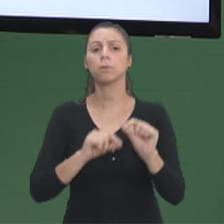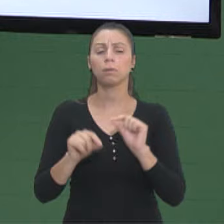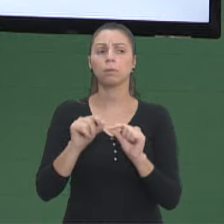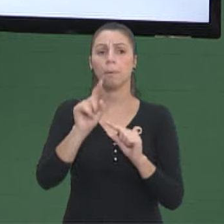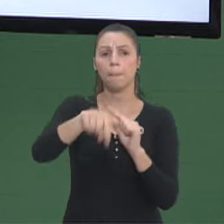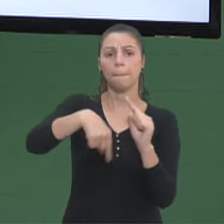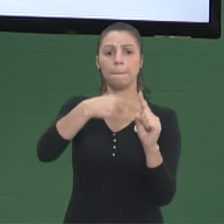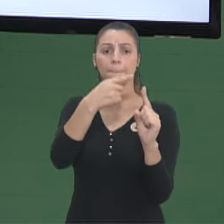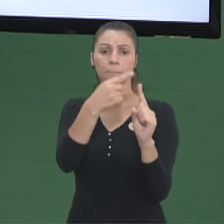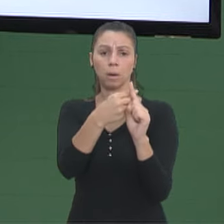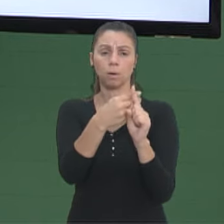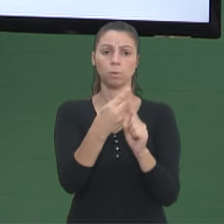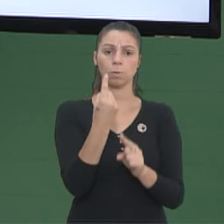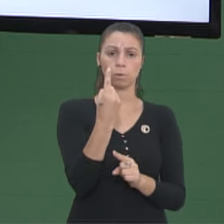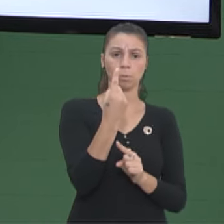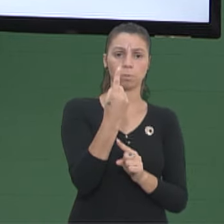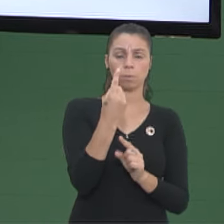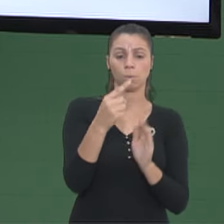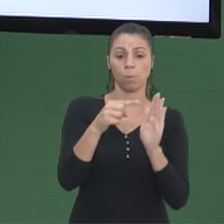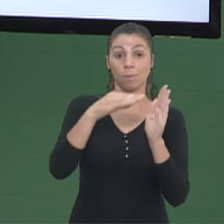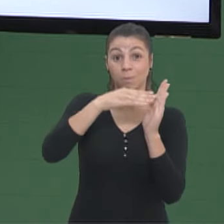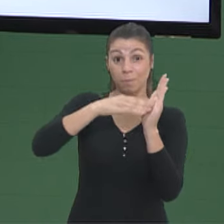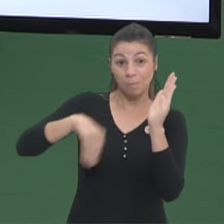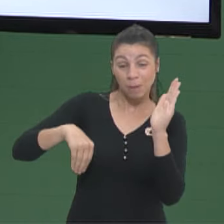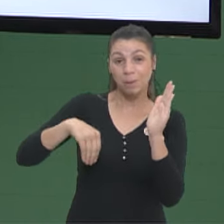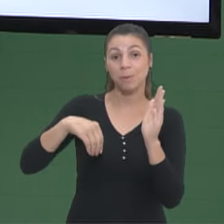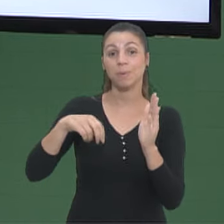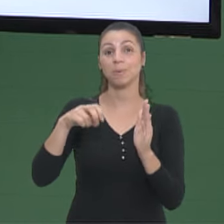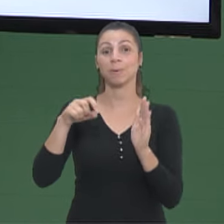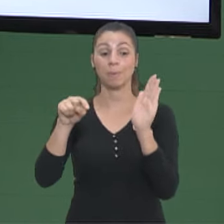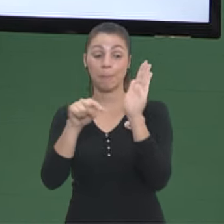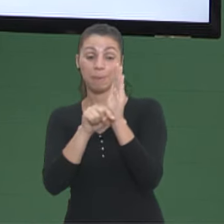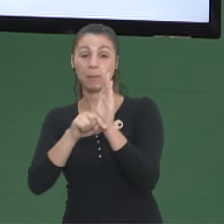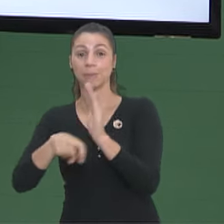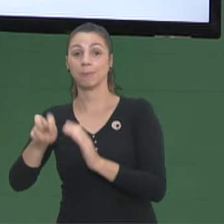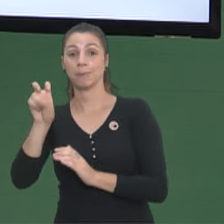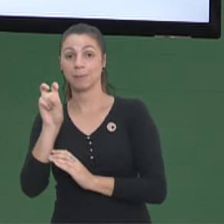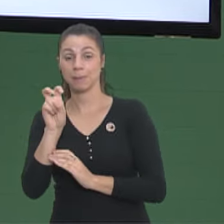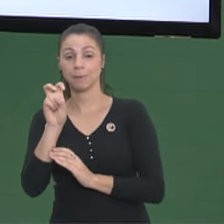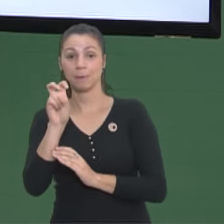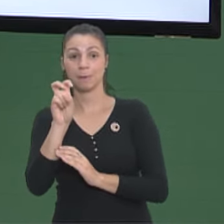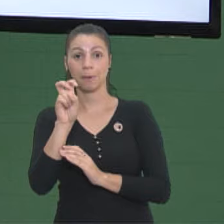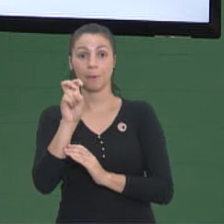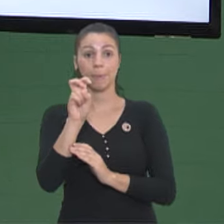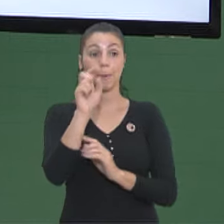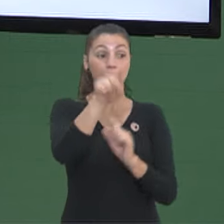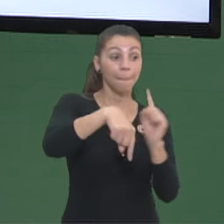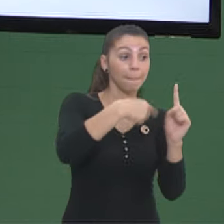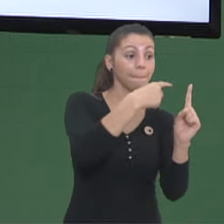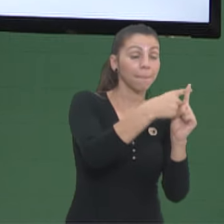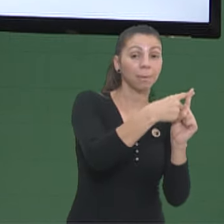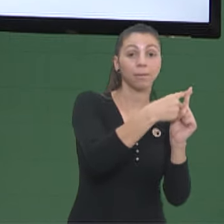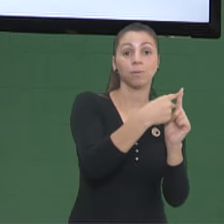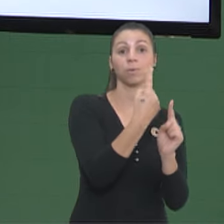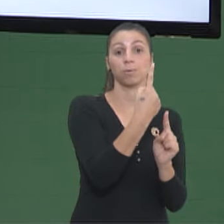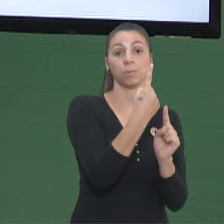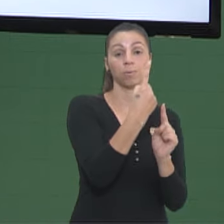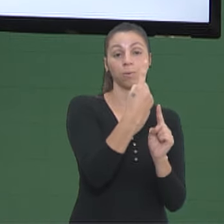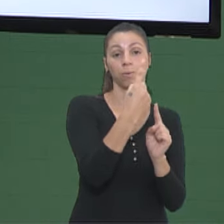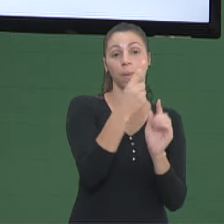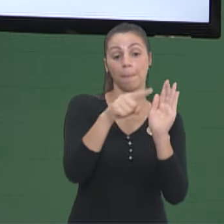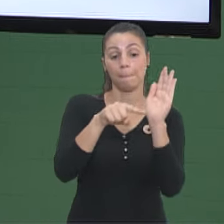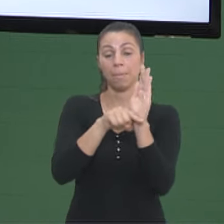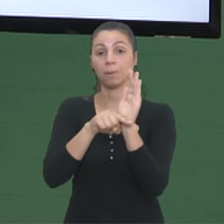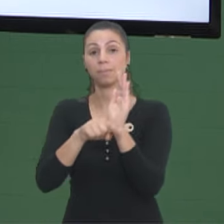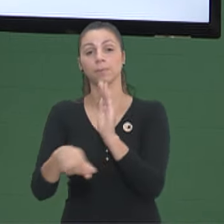1 menos o menos 5, o que acontece? Mais 1 mais 5, porque 1 mais 5 não é o que dá 6?